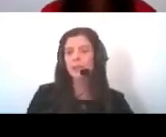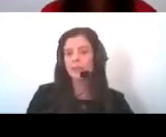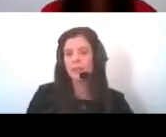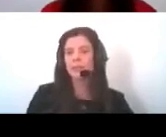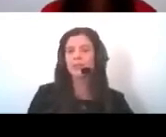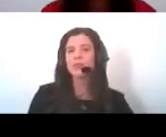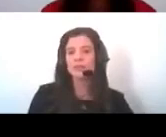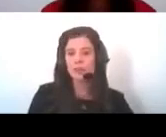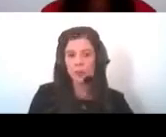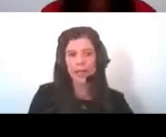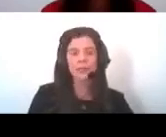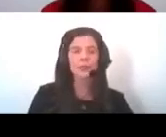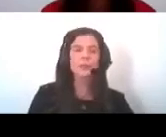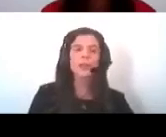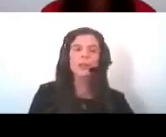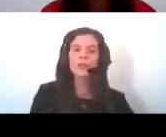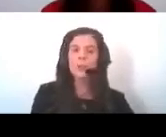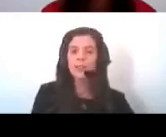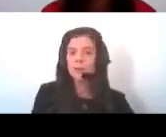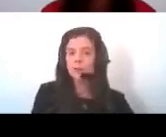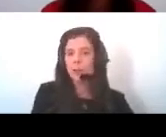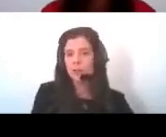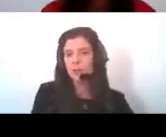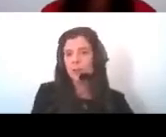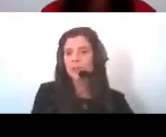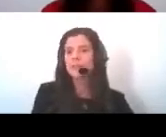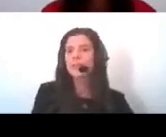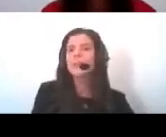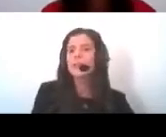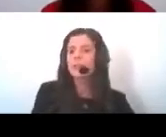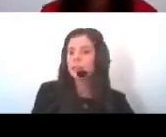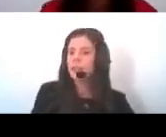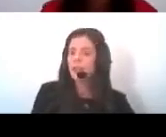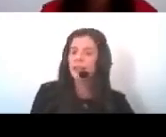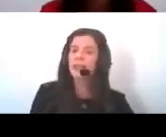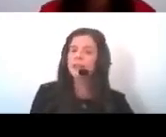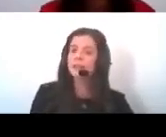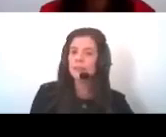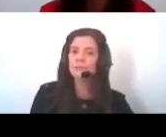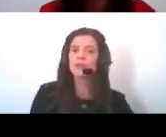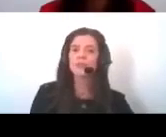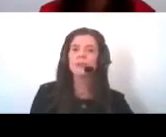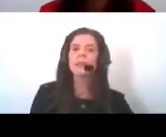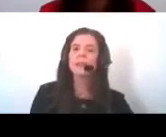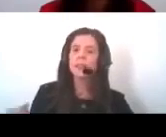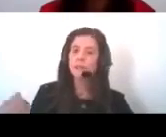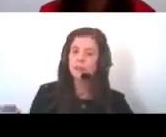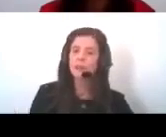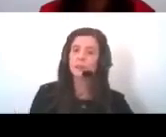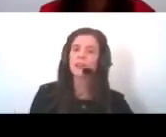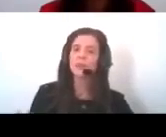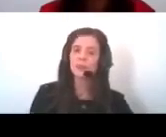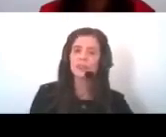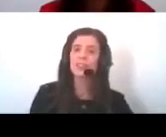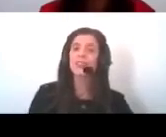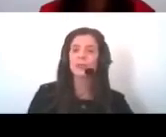equipe fiscalizando todos esses contratos. Tem o Departamento de Obras Públicas, que eles, esse sim, a gente fala que eles são